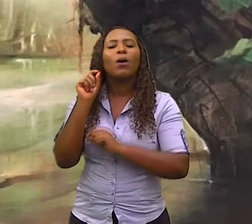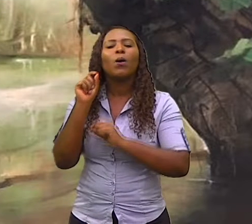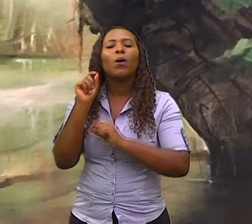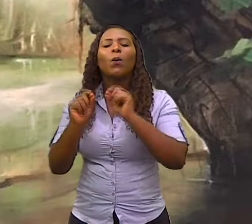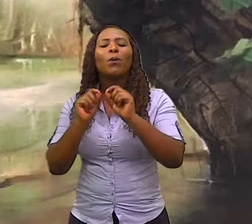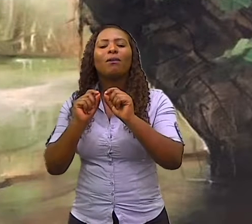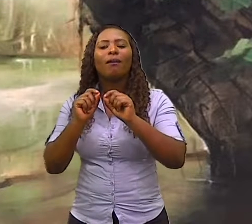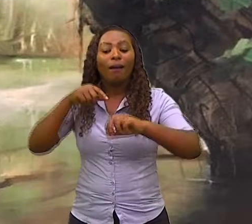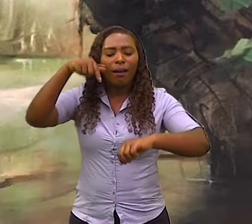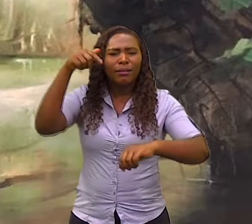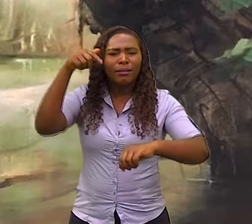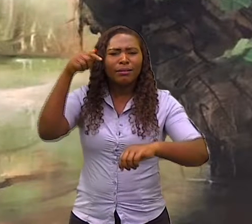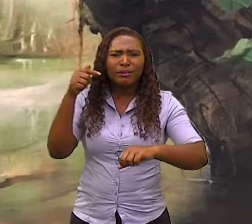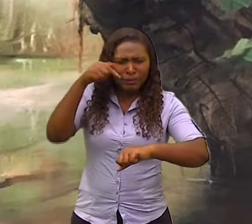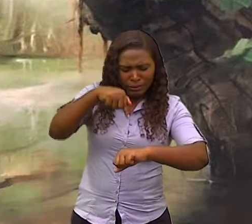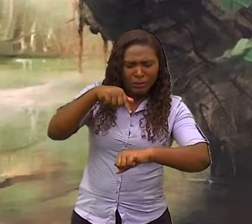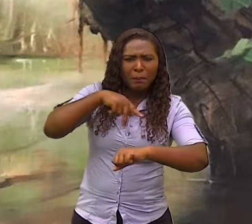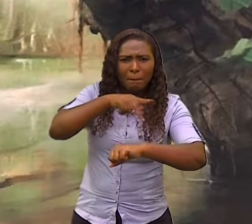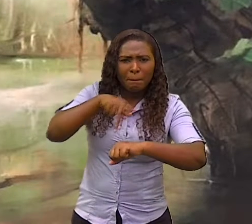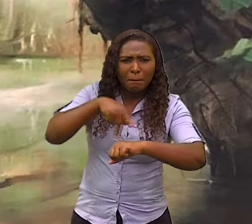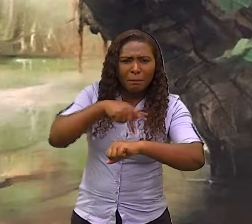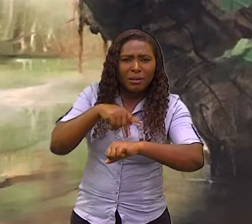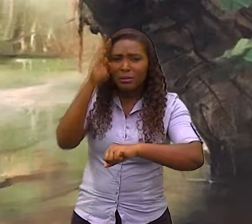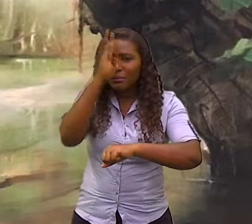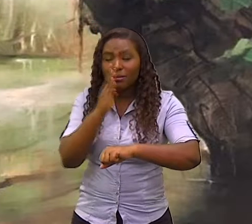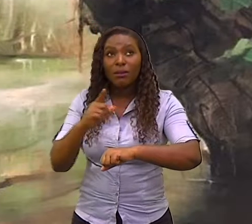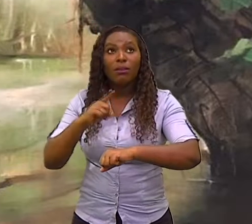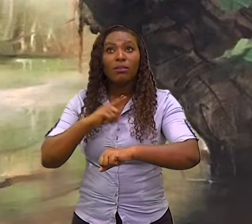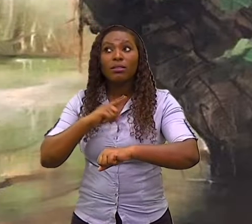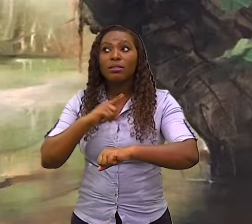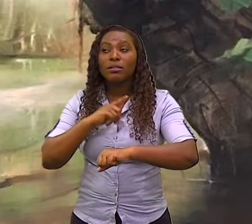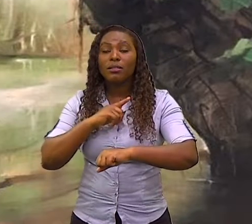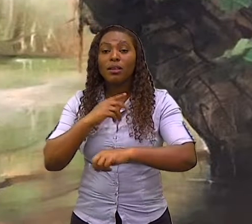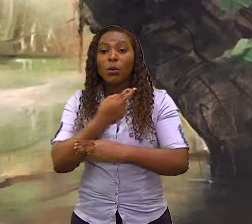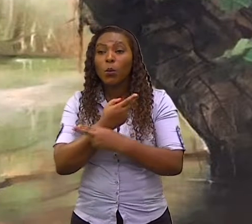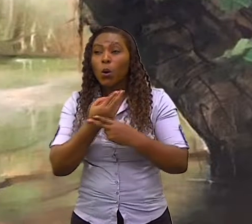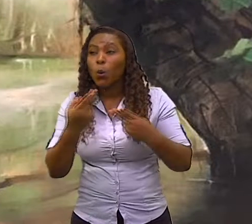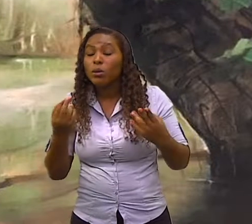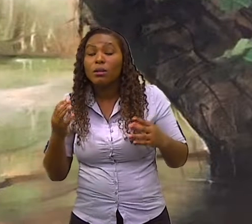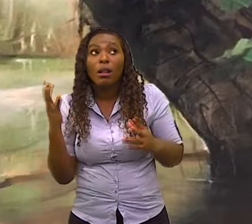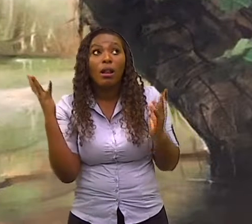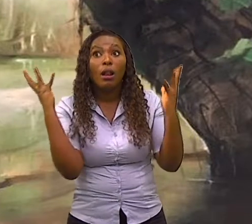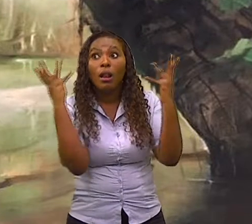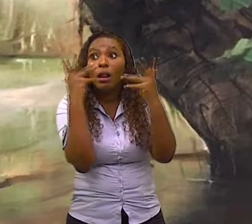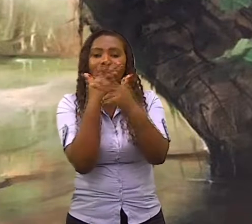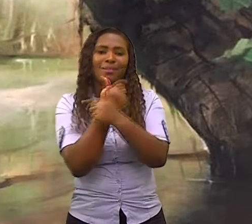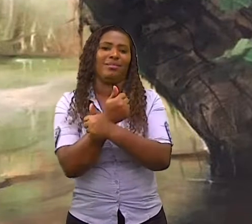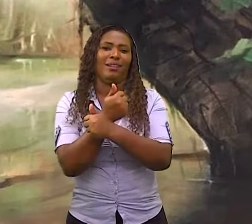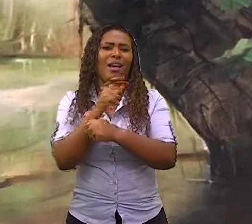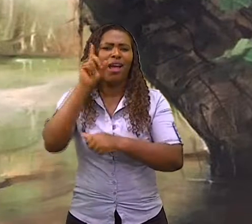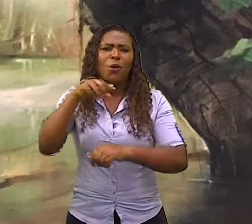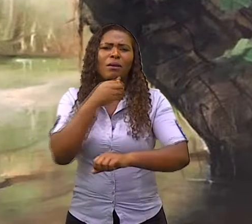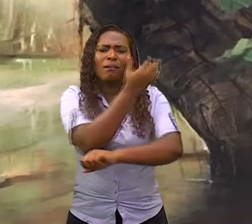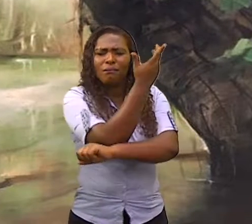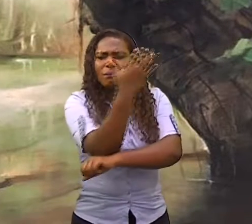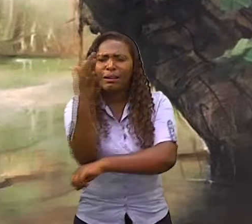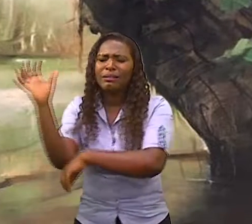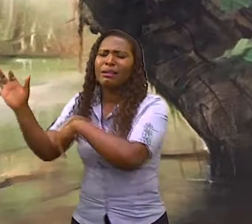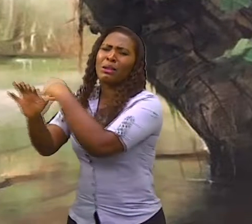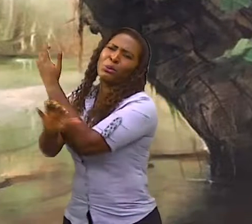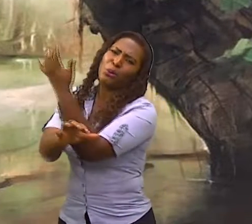nós temos, que é o olhar sobre a natureza do Brasil. Então, já que você já vem participando da nossa